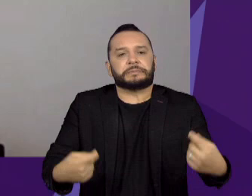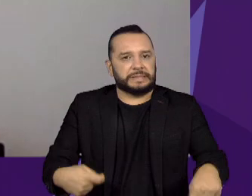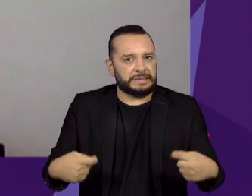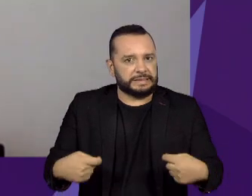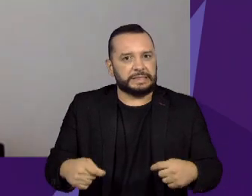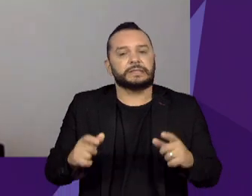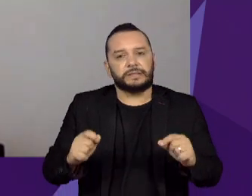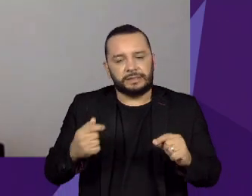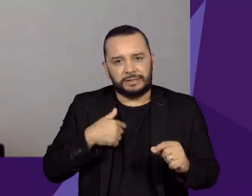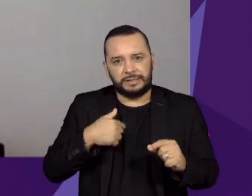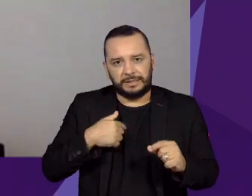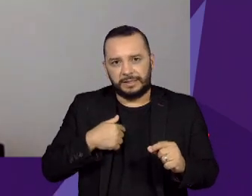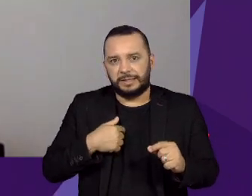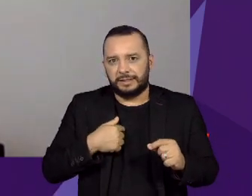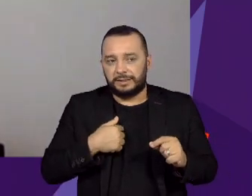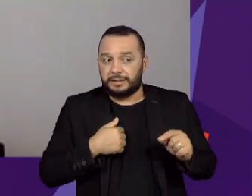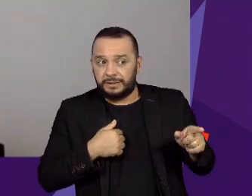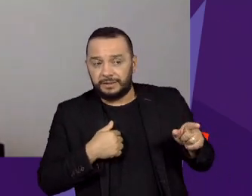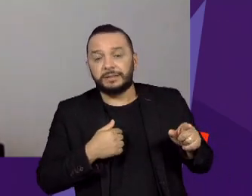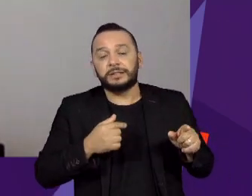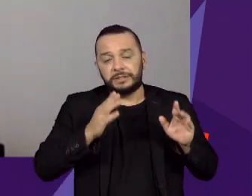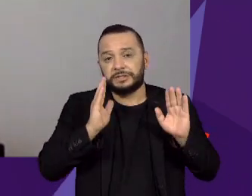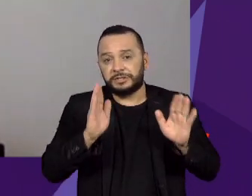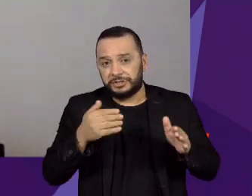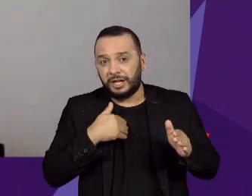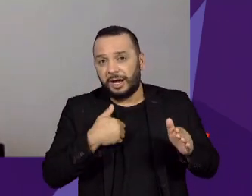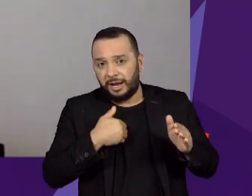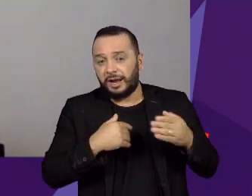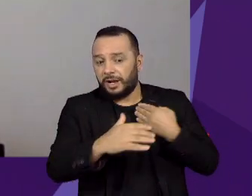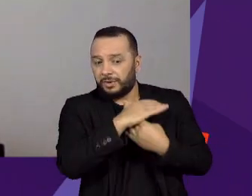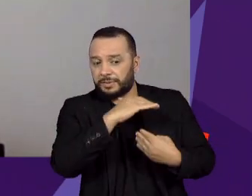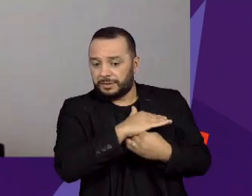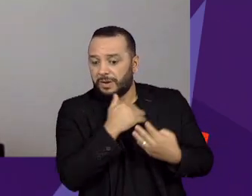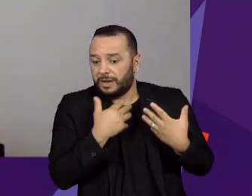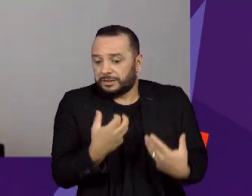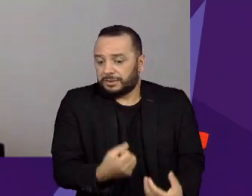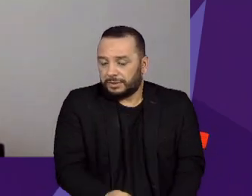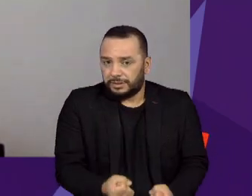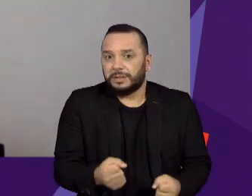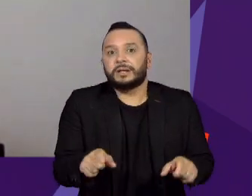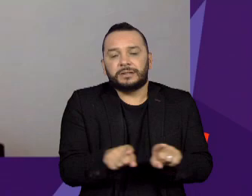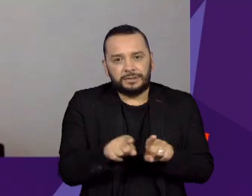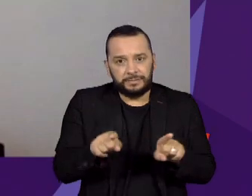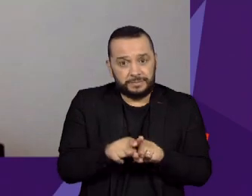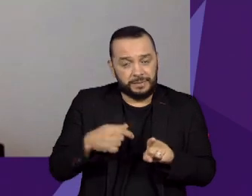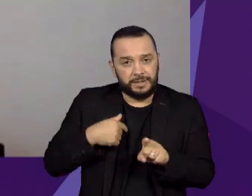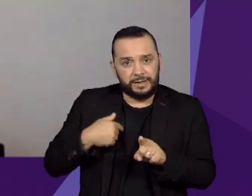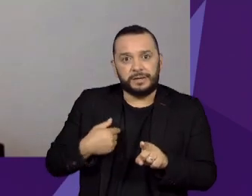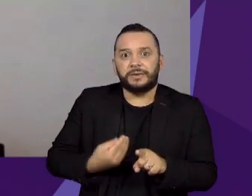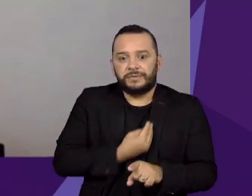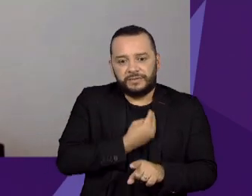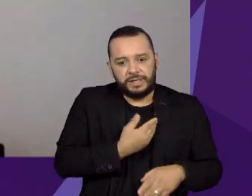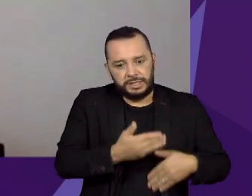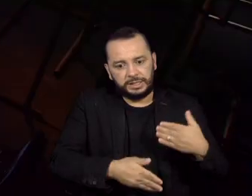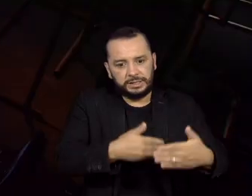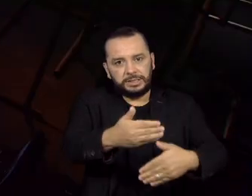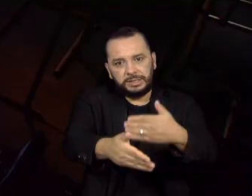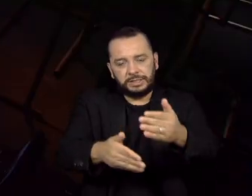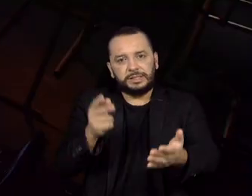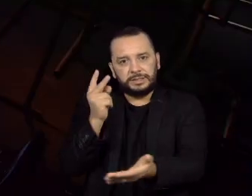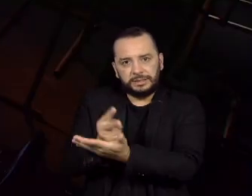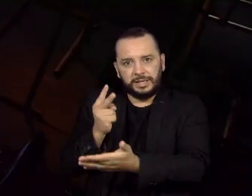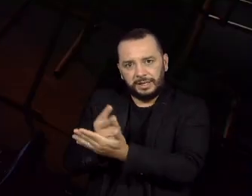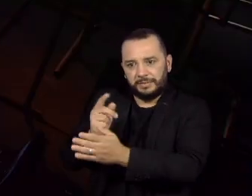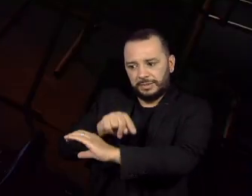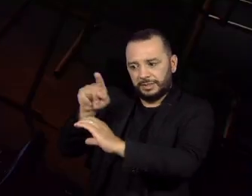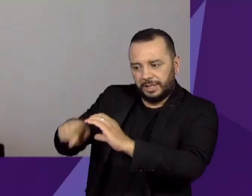as recomendações, dê o exemplo, viva intensamente, e ciência como tomada de decisão. Eu acho que se ele